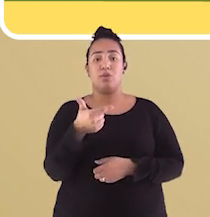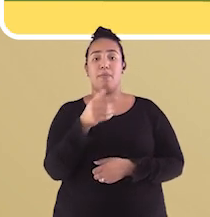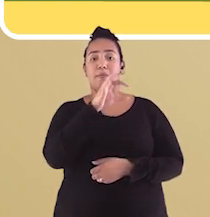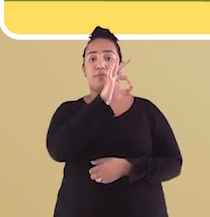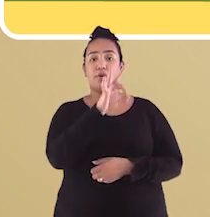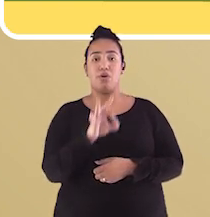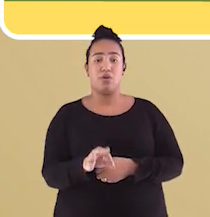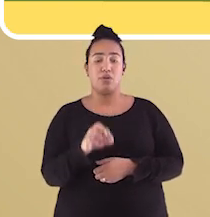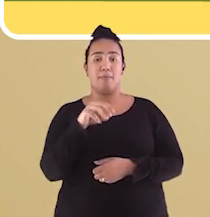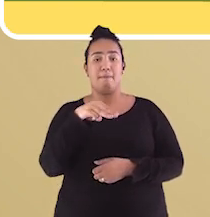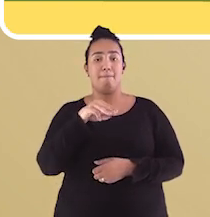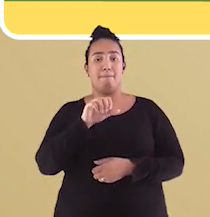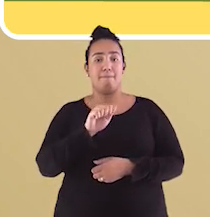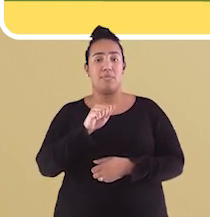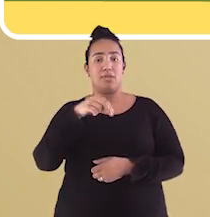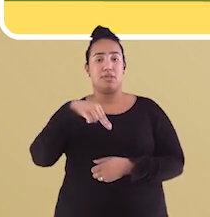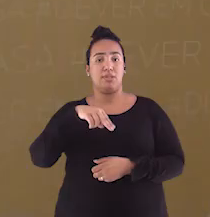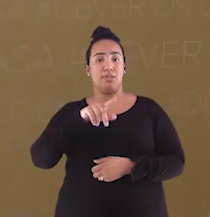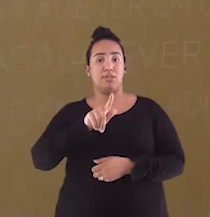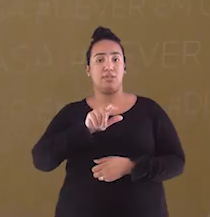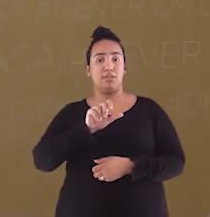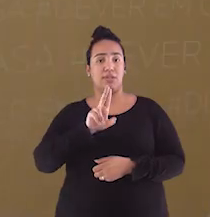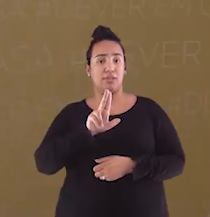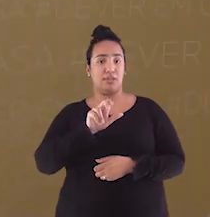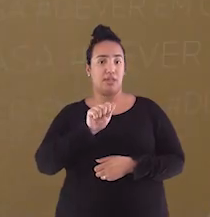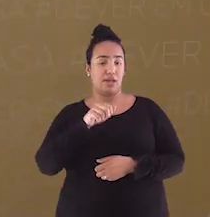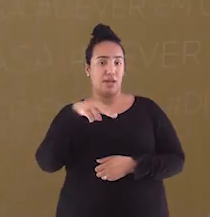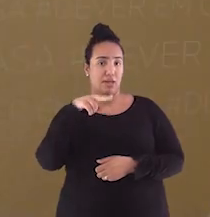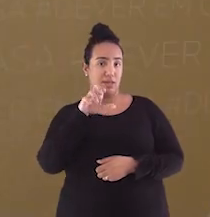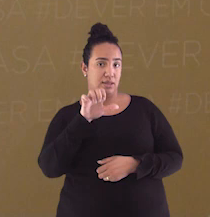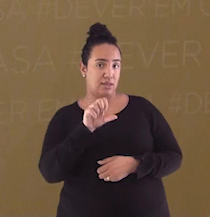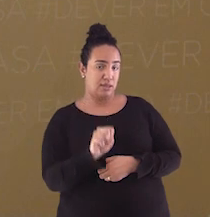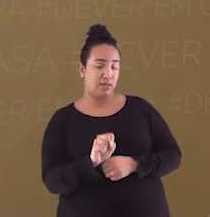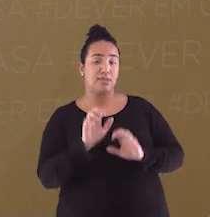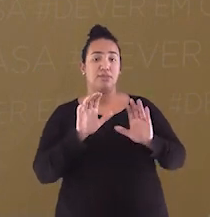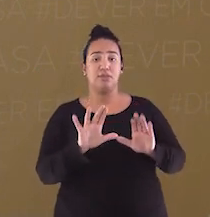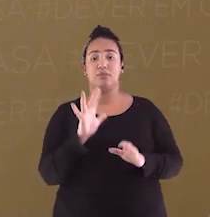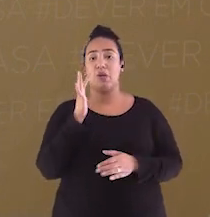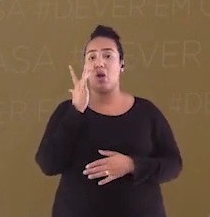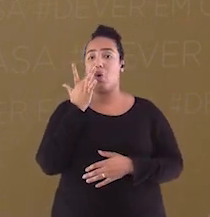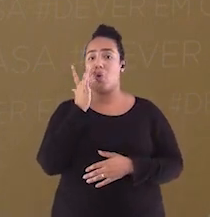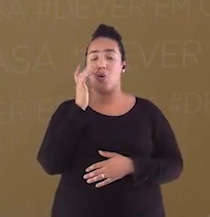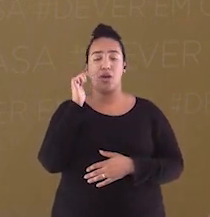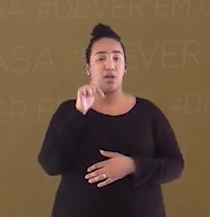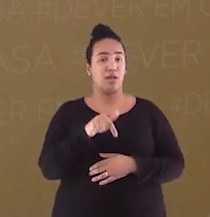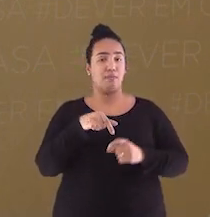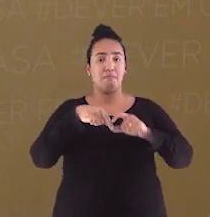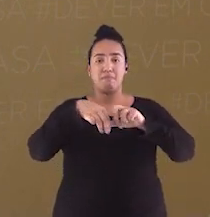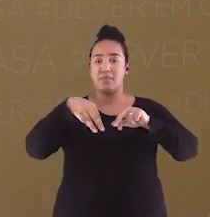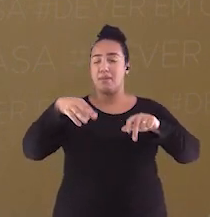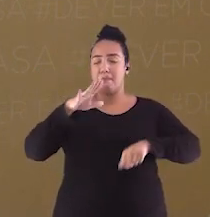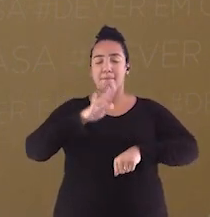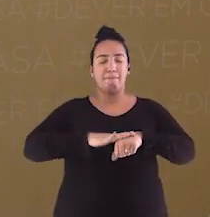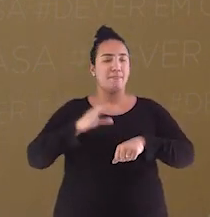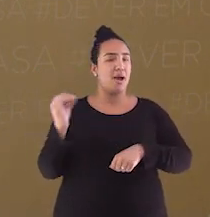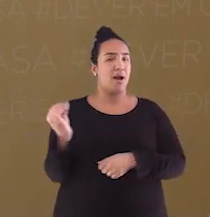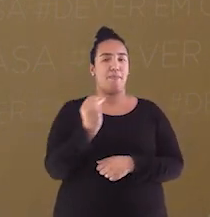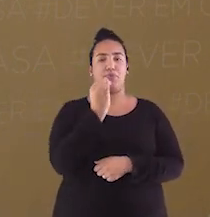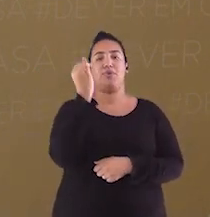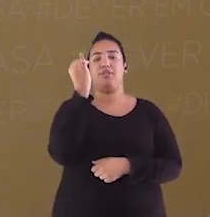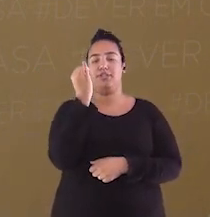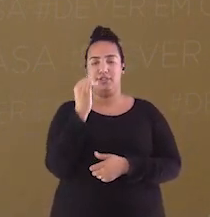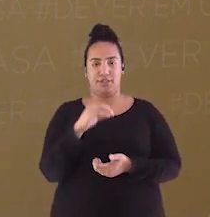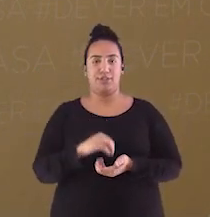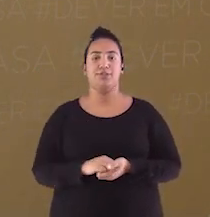82% das de manganês em seu território. Mas o ouro é, sem dúvida, o mineral mais importante de suas